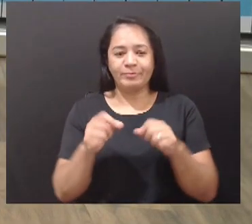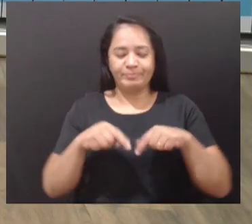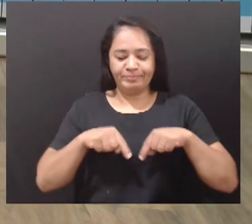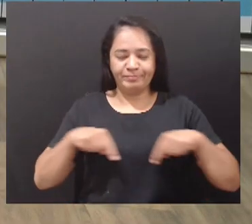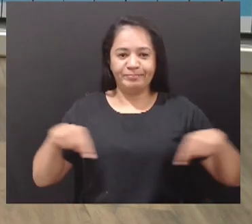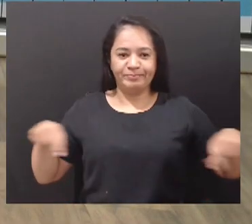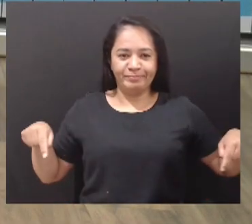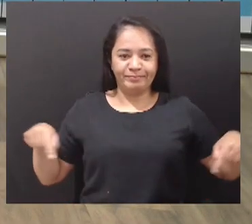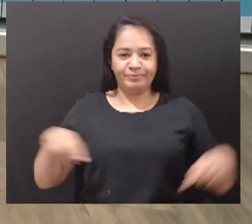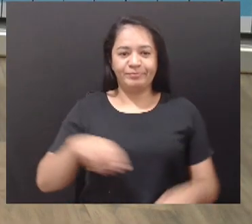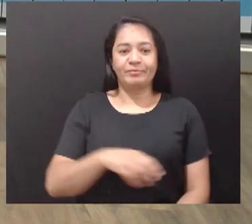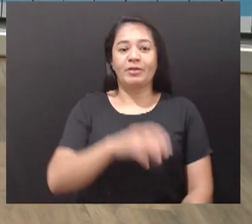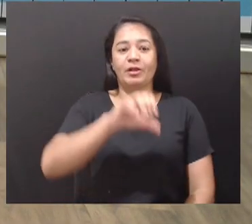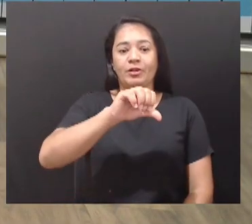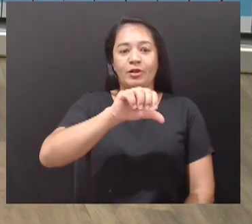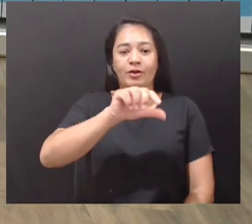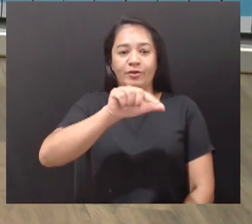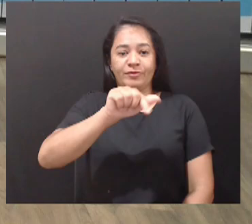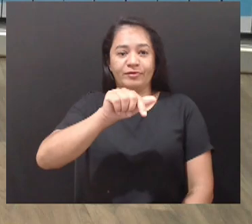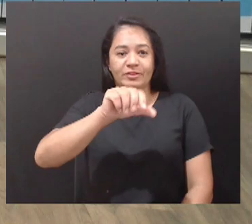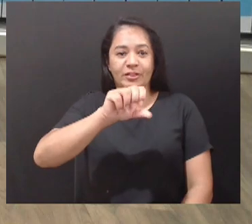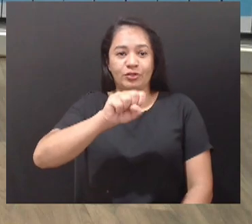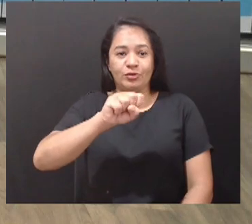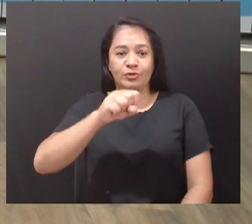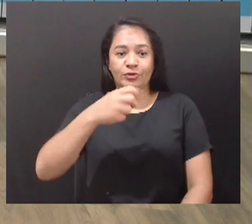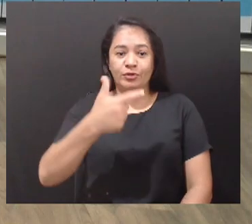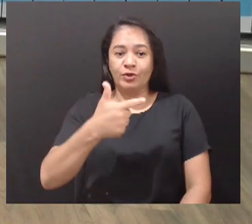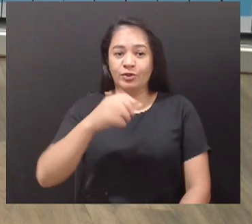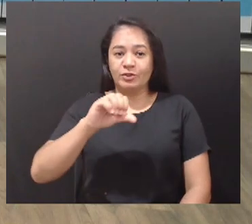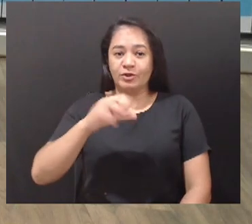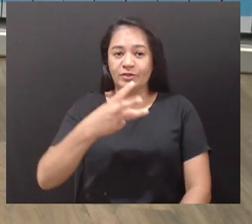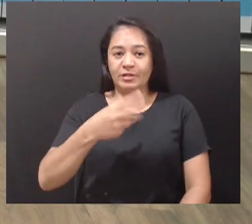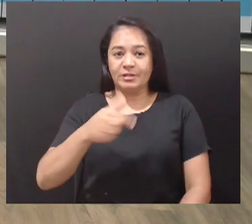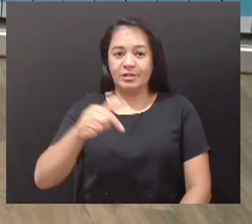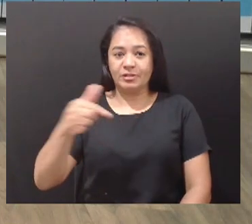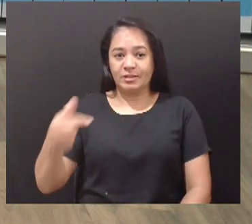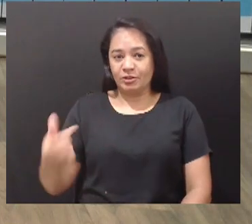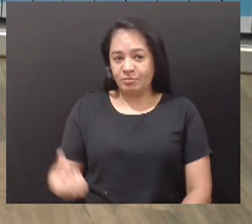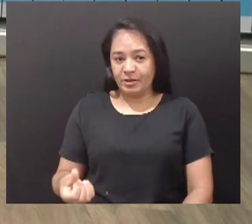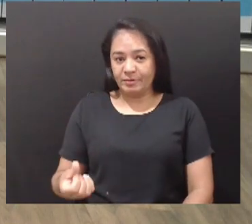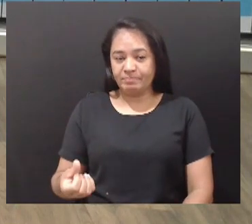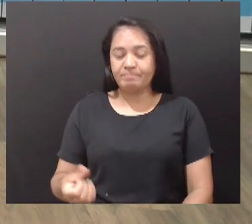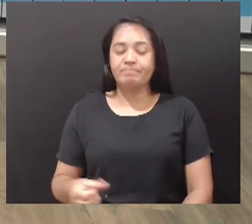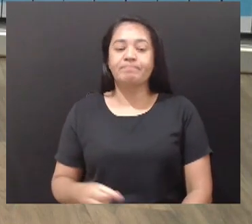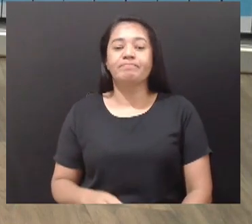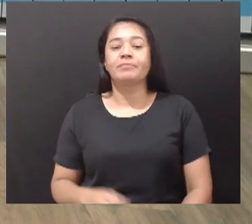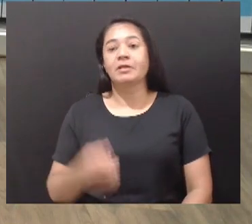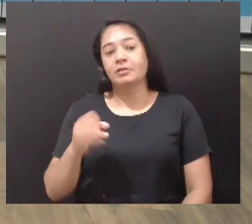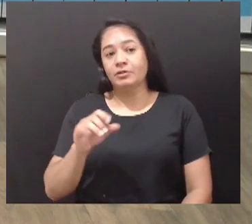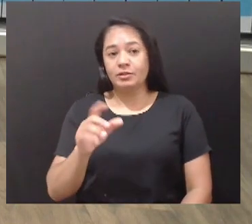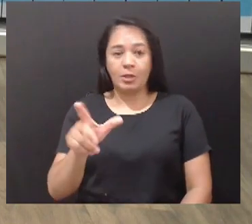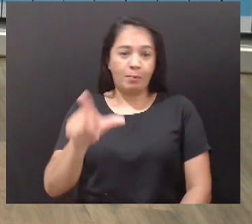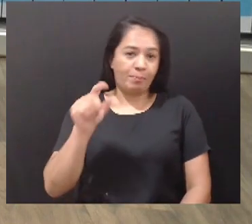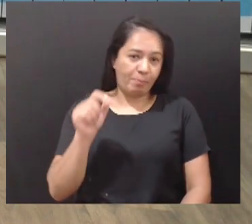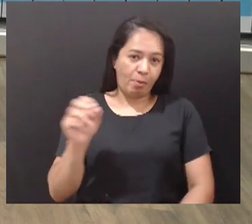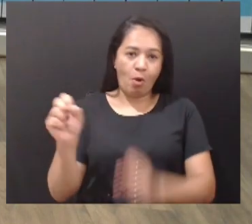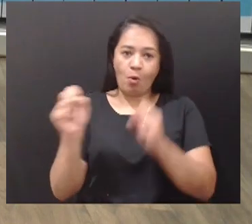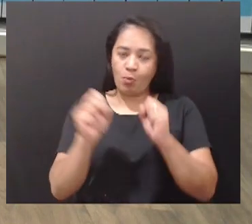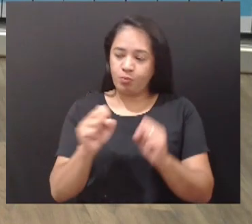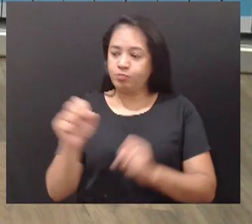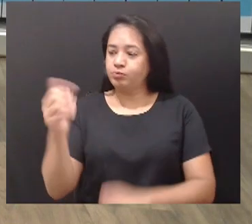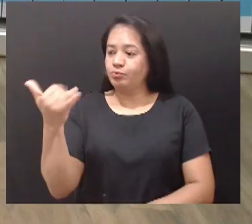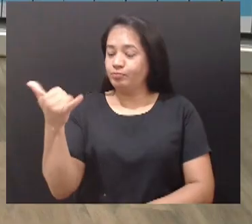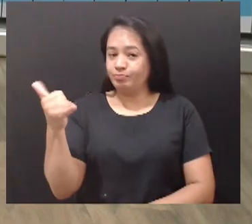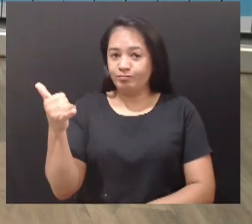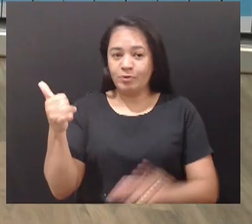aí, 19 97829 3776. Se você preferir, pode então apontar